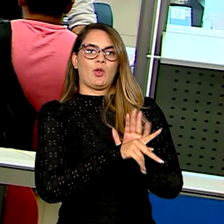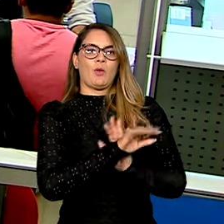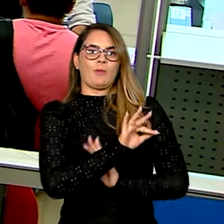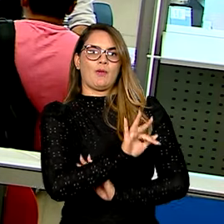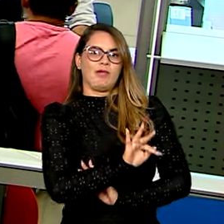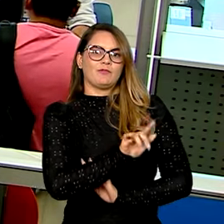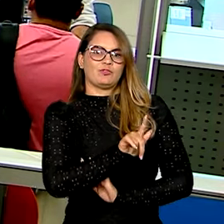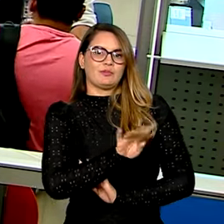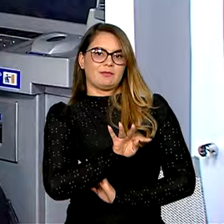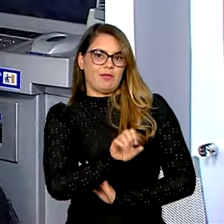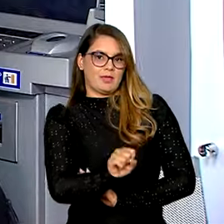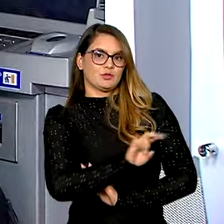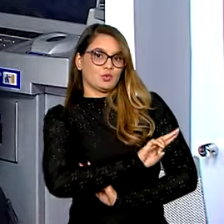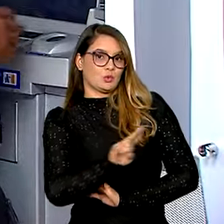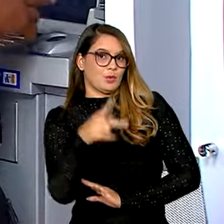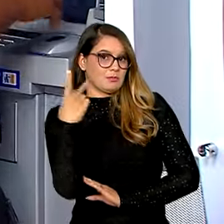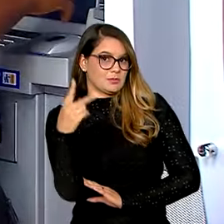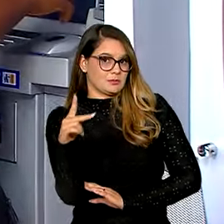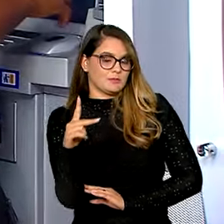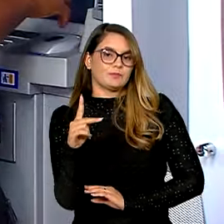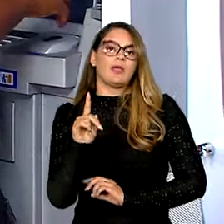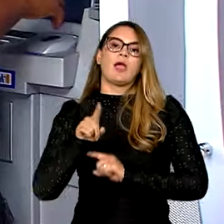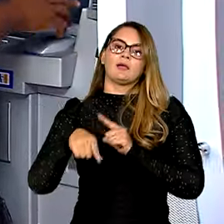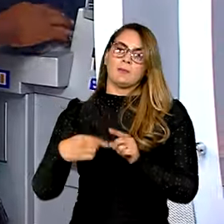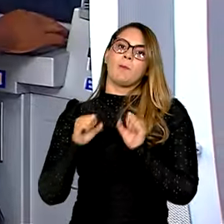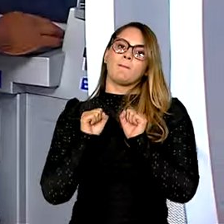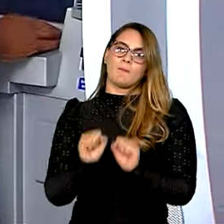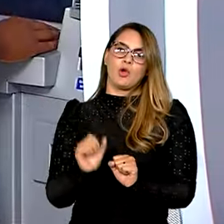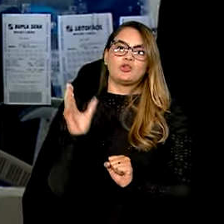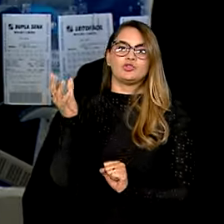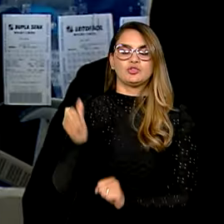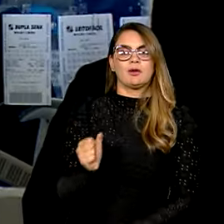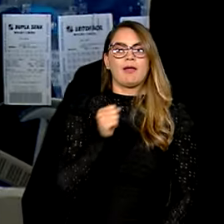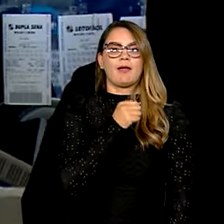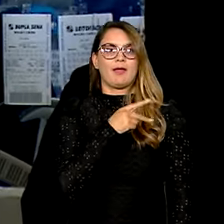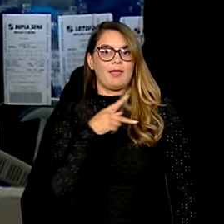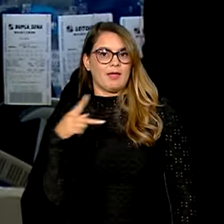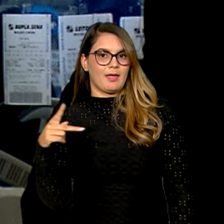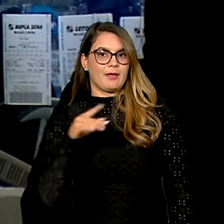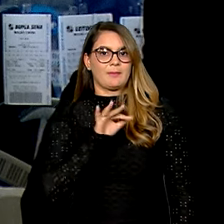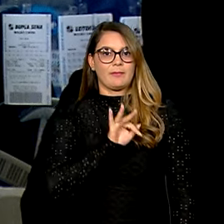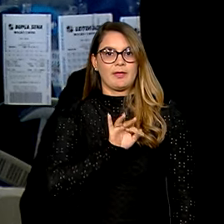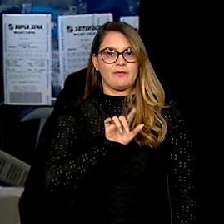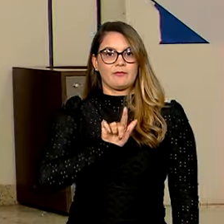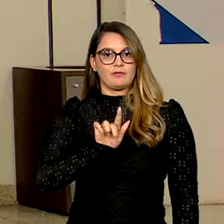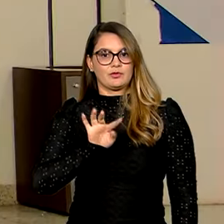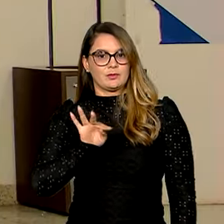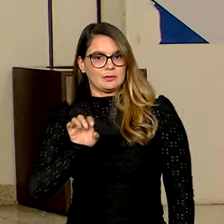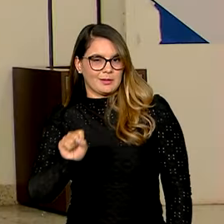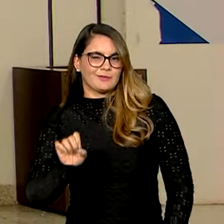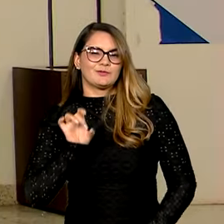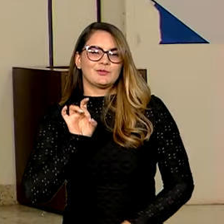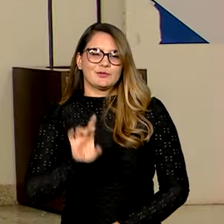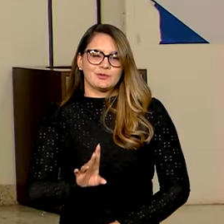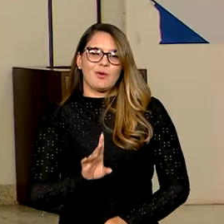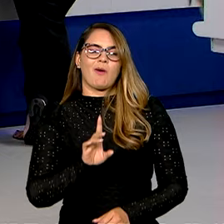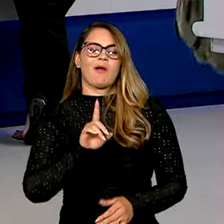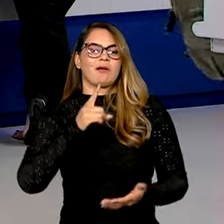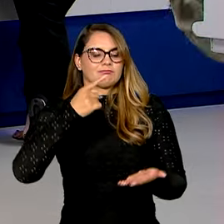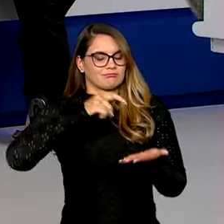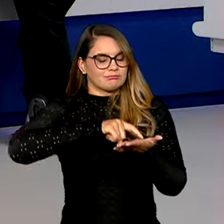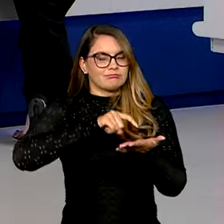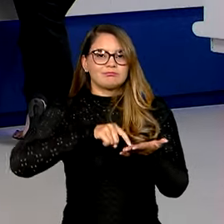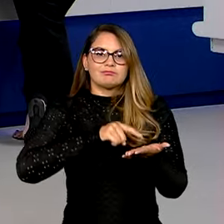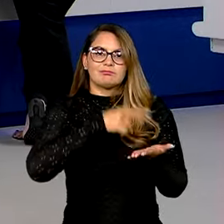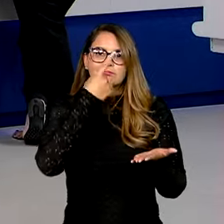FGTS em nome do trabalhador. O resgate pode ser feito pelo aplicativo FGTS. Basta programar a transferência